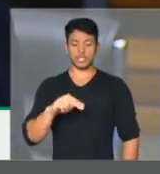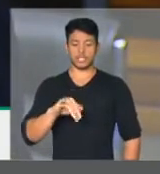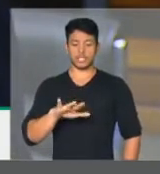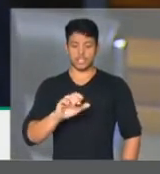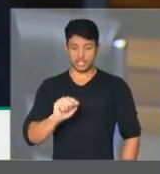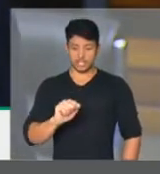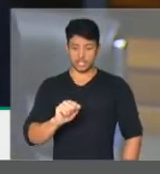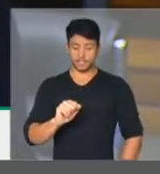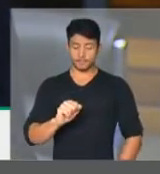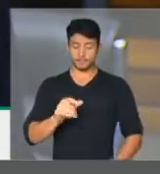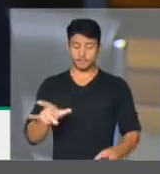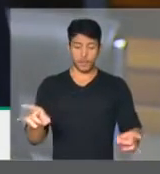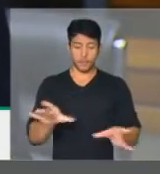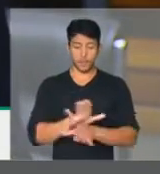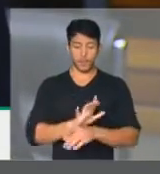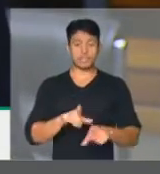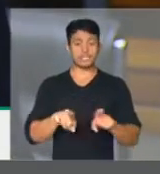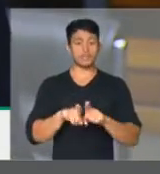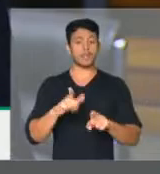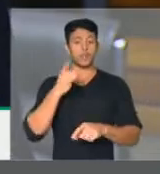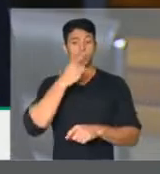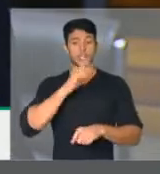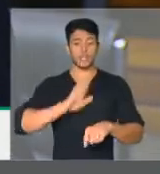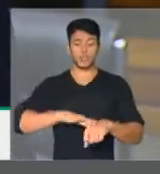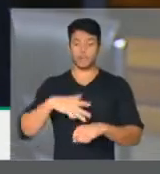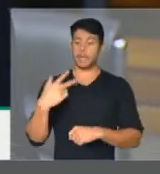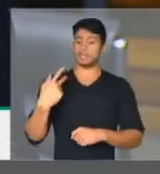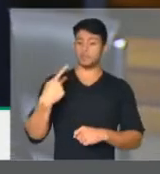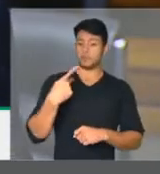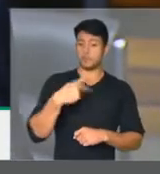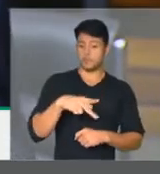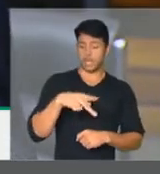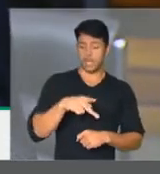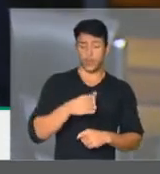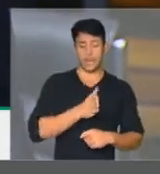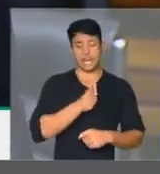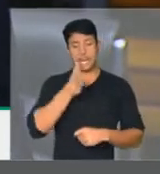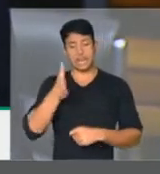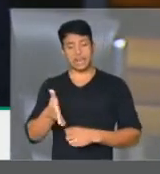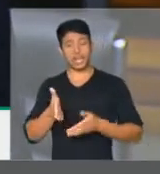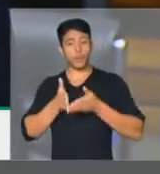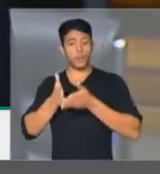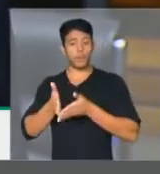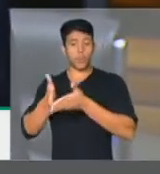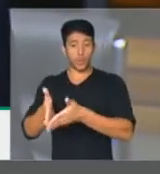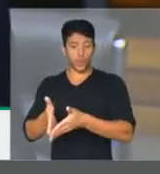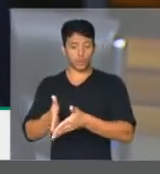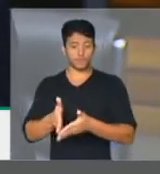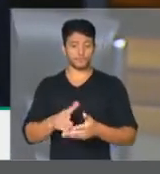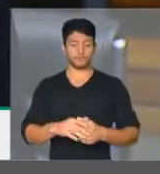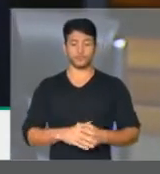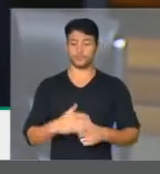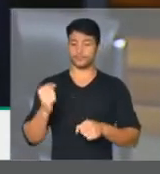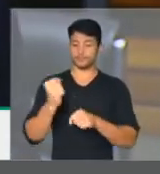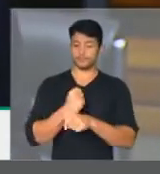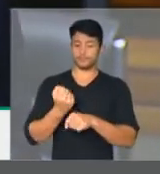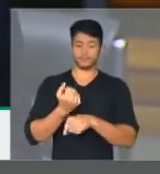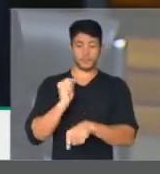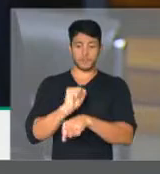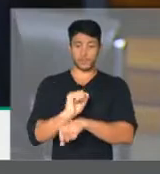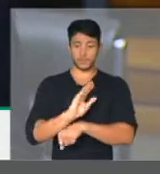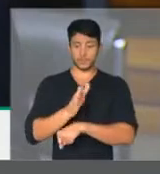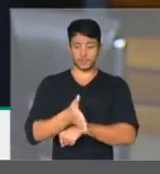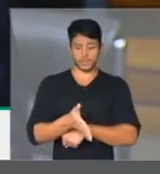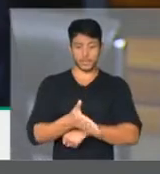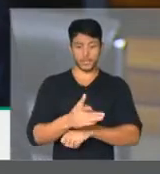Piauí para o Porto de Suape. Essas obras ficaram paradas ao longo do tempo.